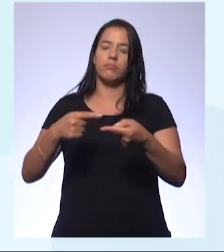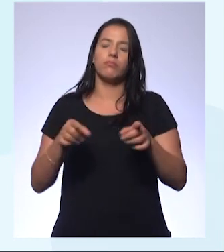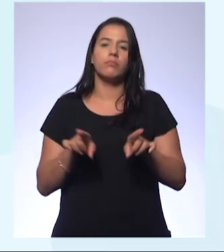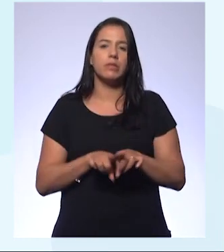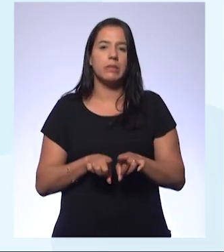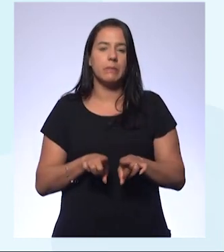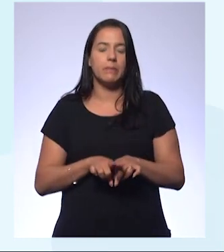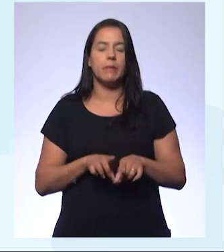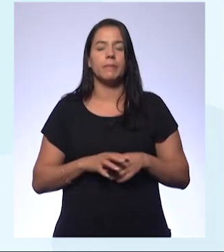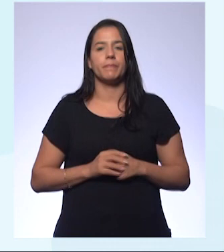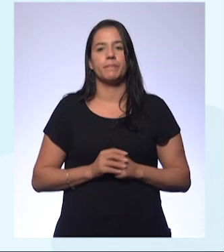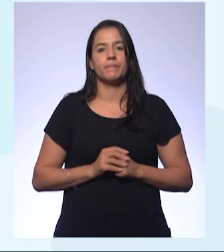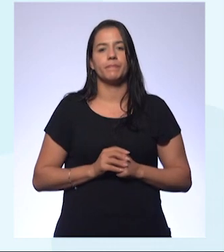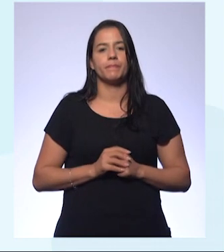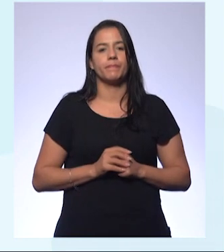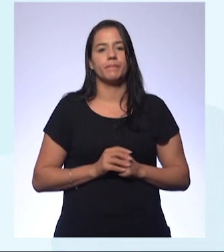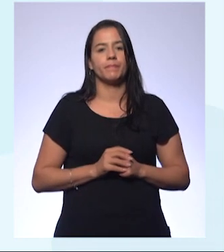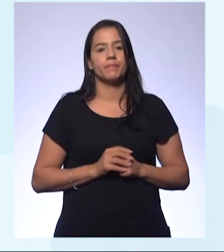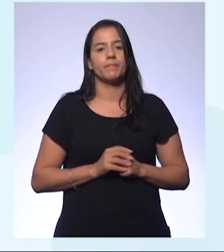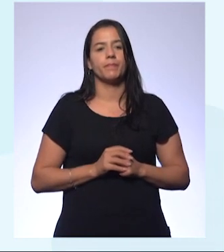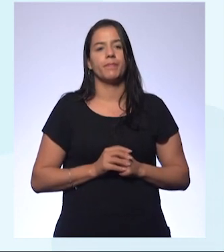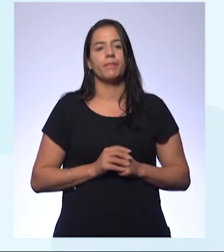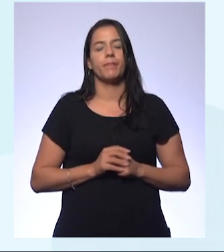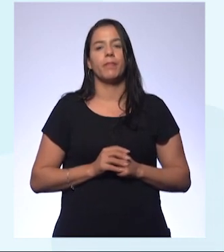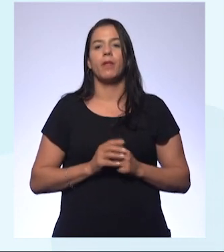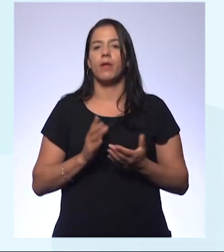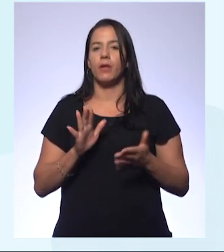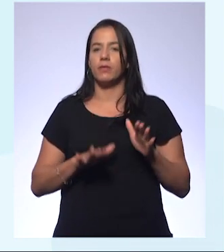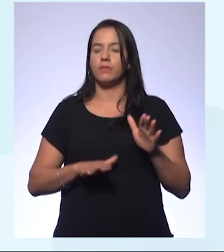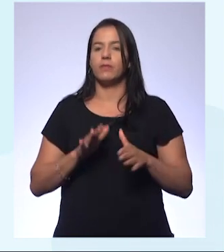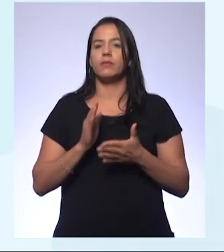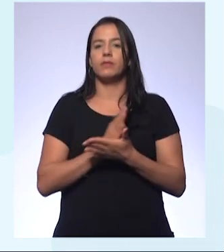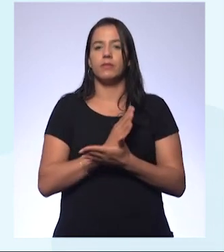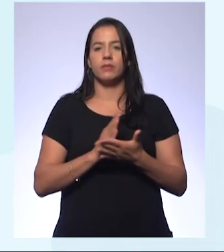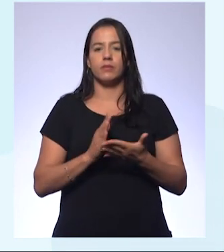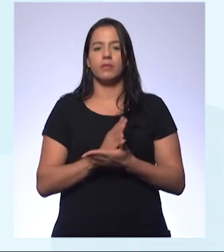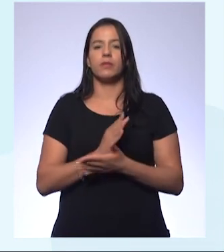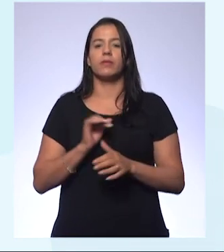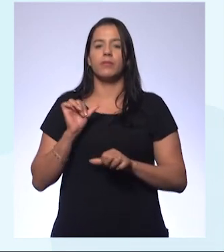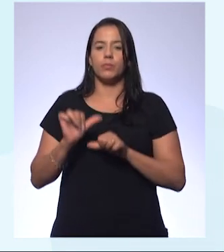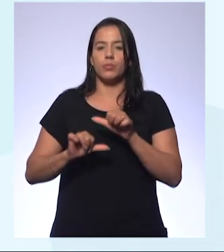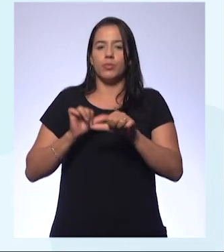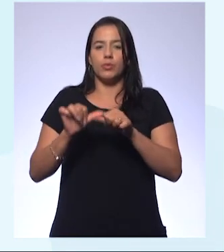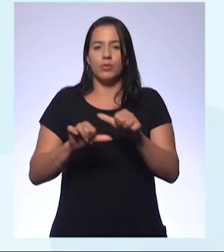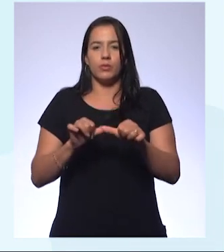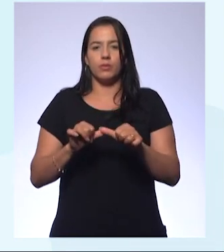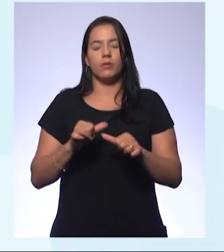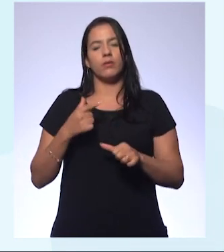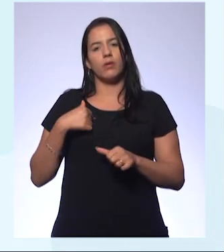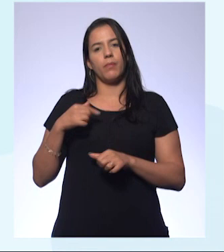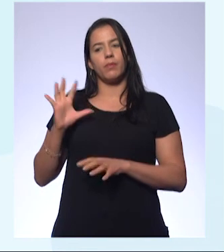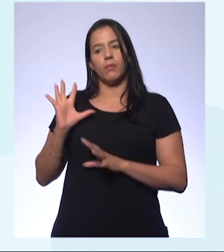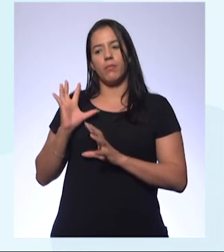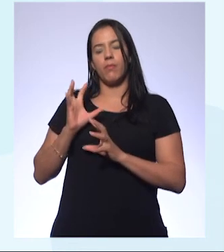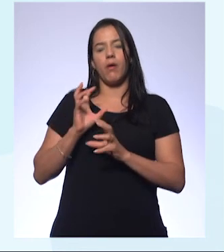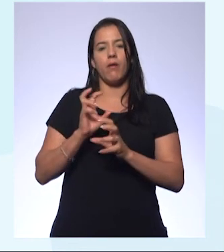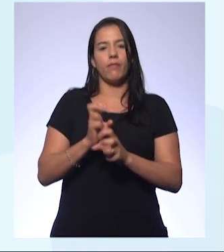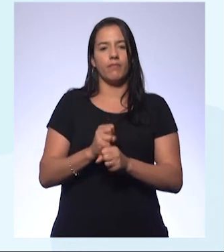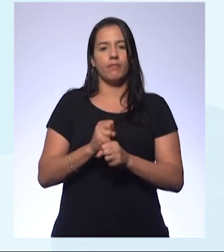a gente tem casos que se desenvolve devido a alguma mutação que foi herdada,